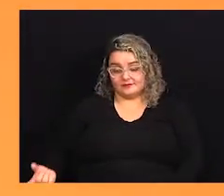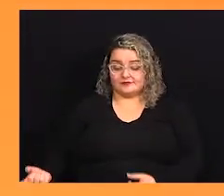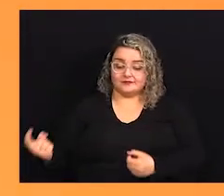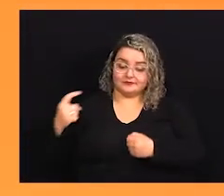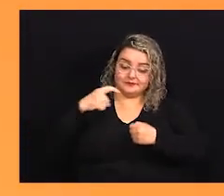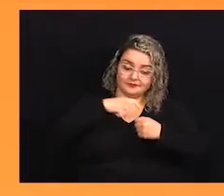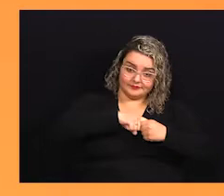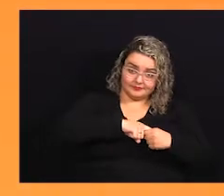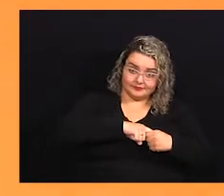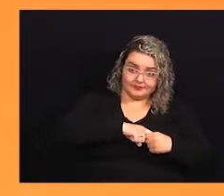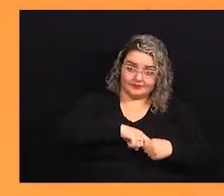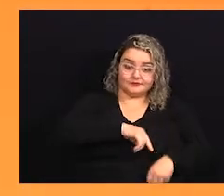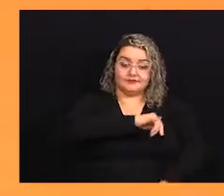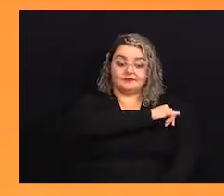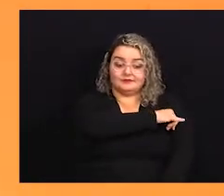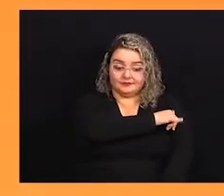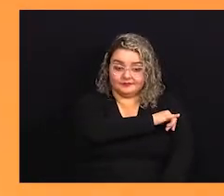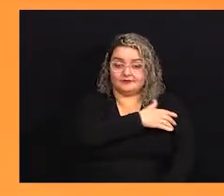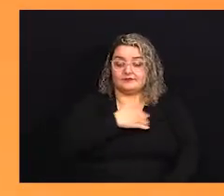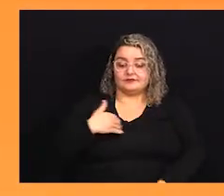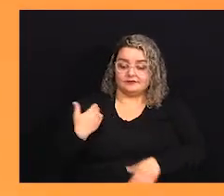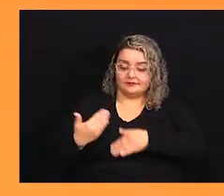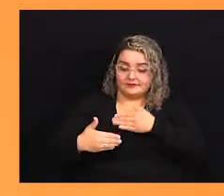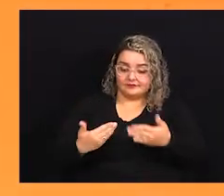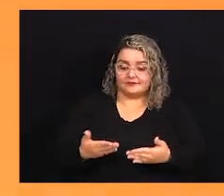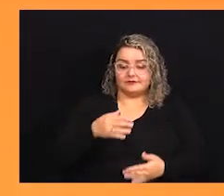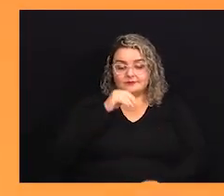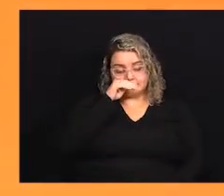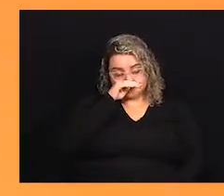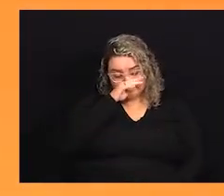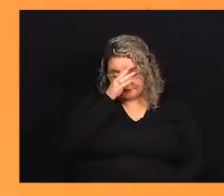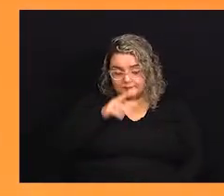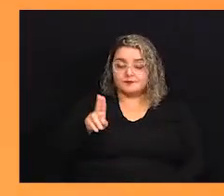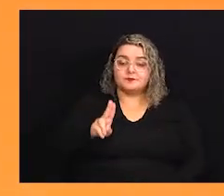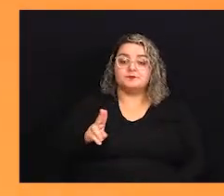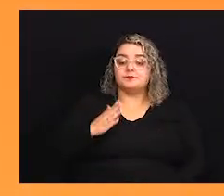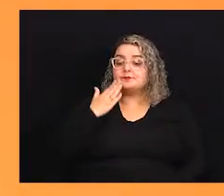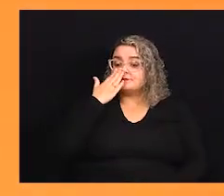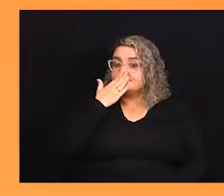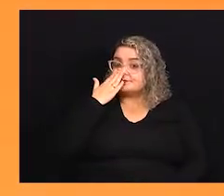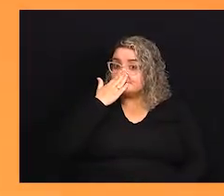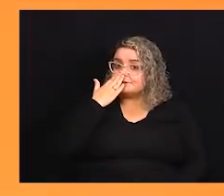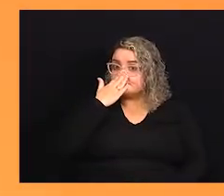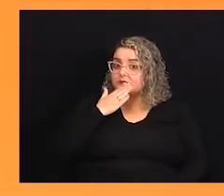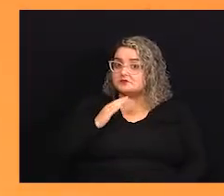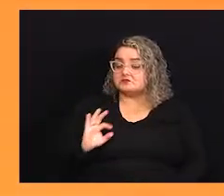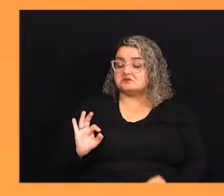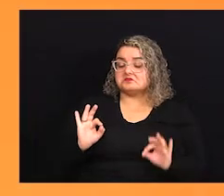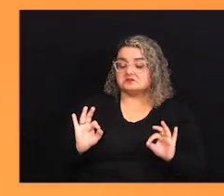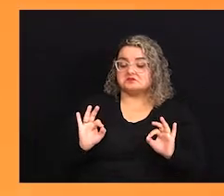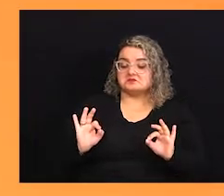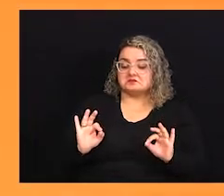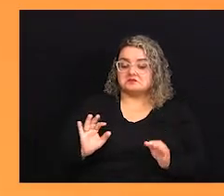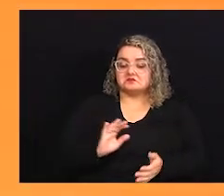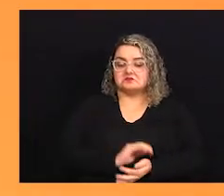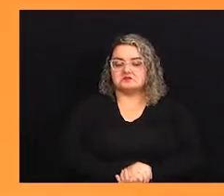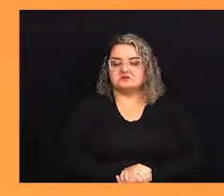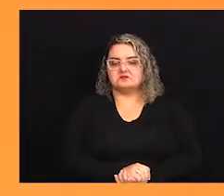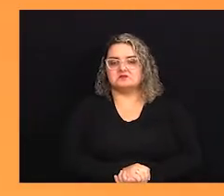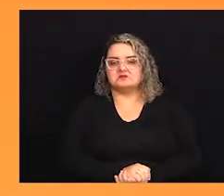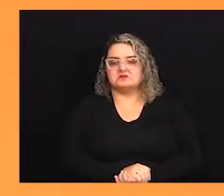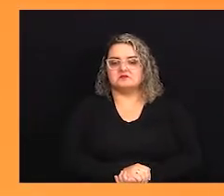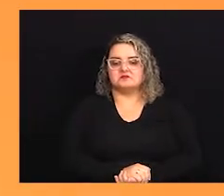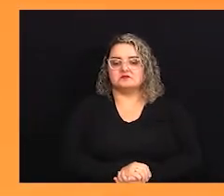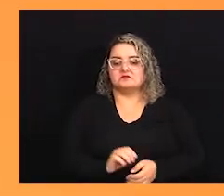e nesse processo, né, ele acaba usando uma prostituta de luxo israelense